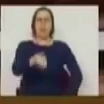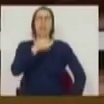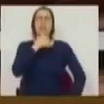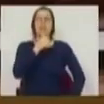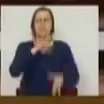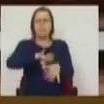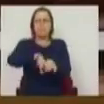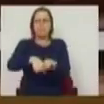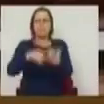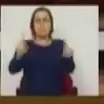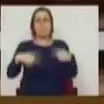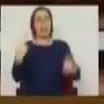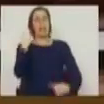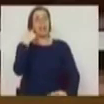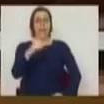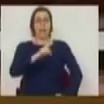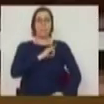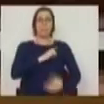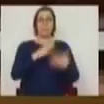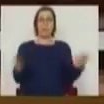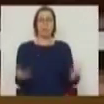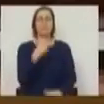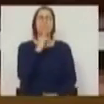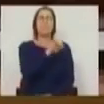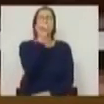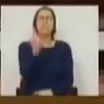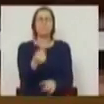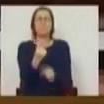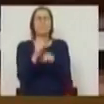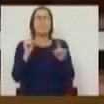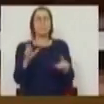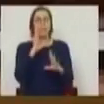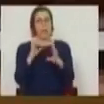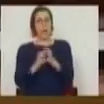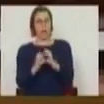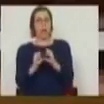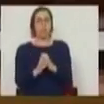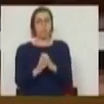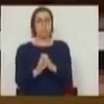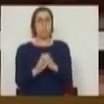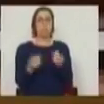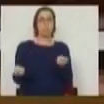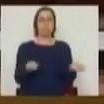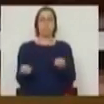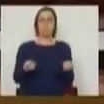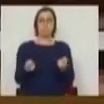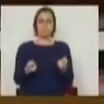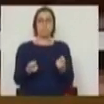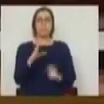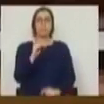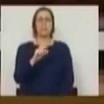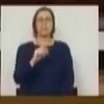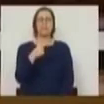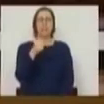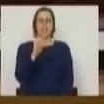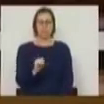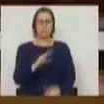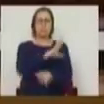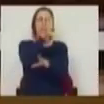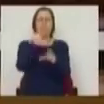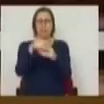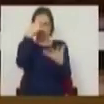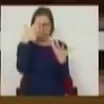decisões que a destruíram depois da privatização. Perguntemos-nos porquê é que a Caixa, sob o comando de Santos Ferreira, se